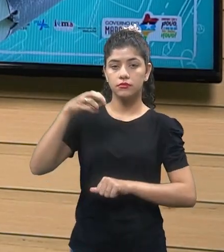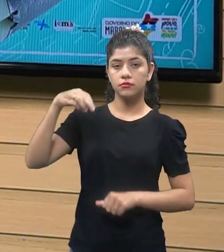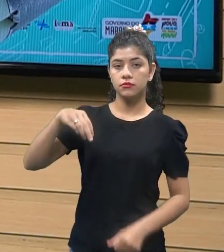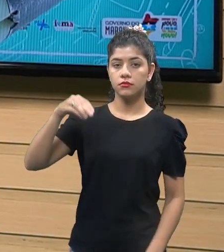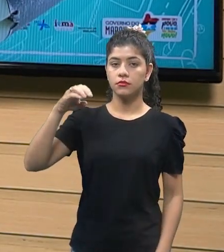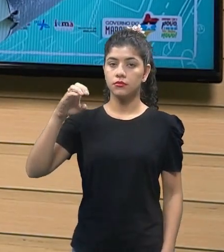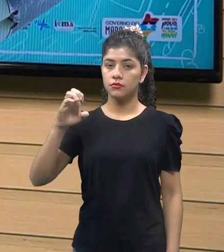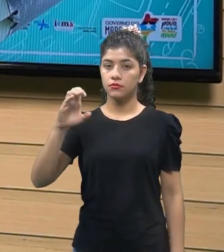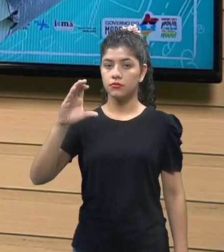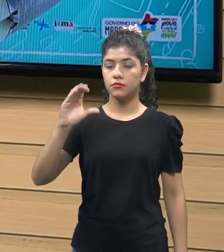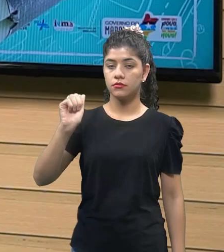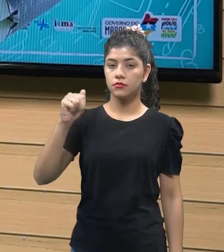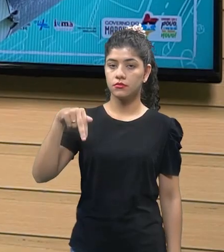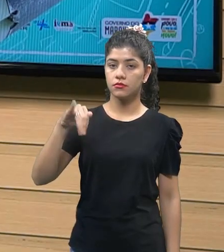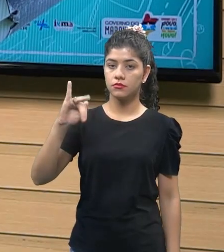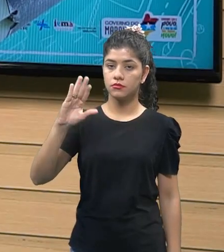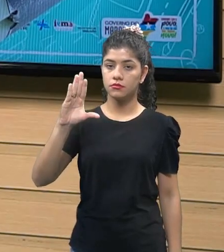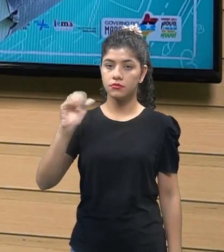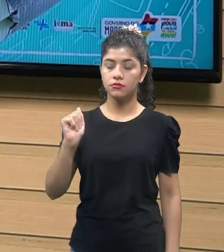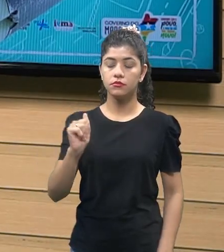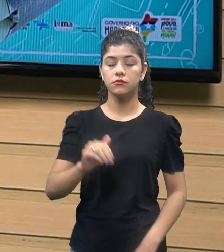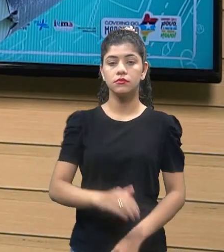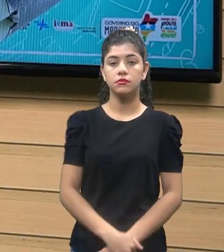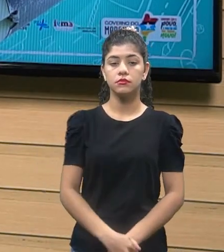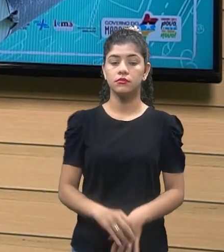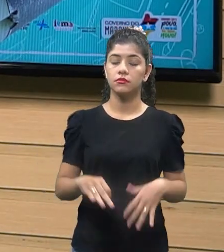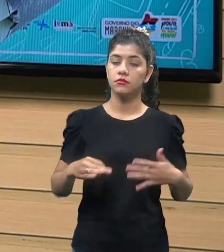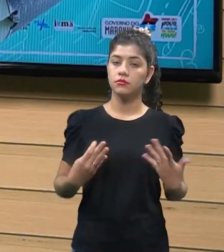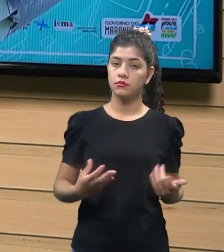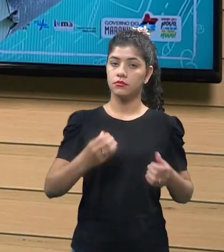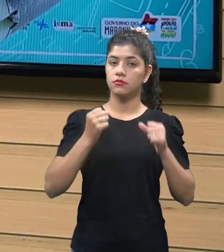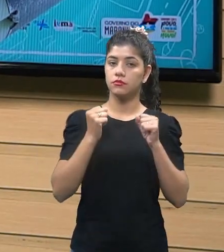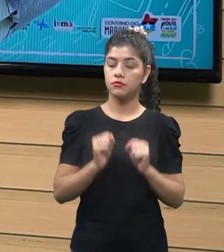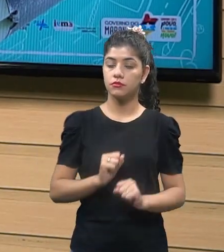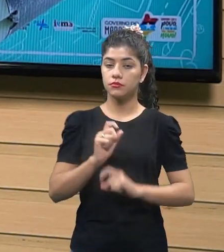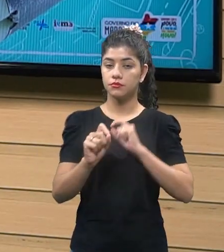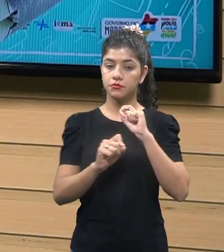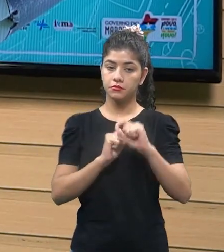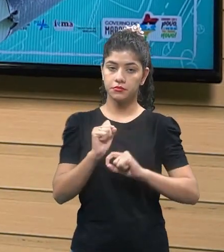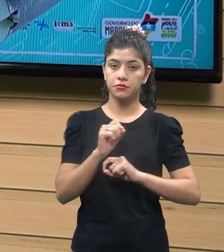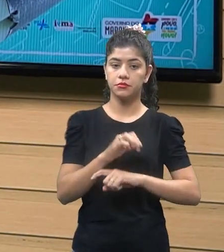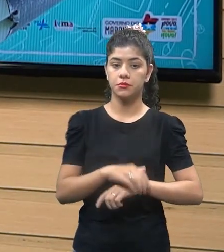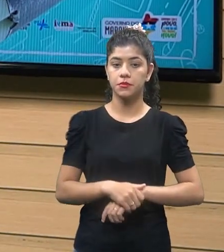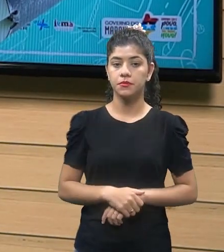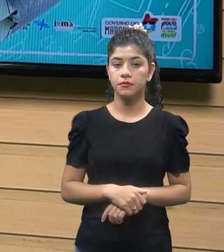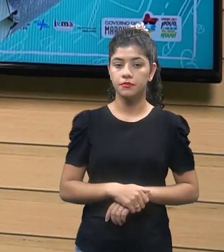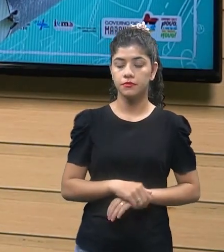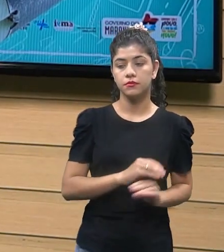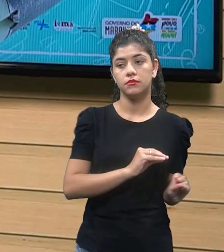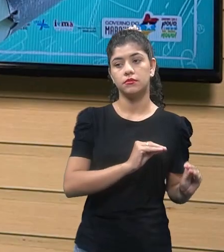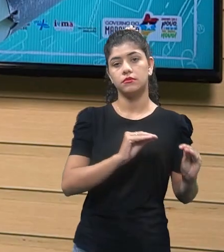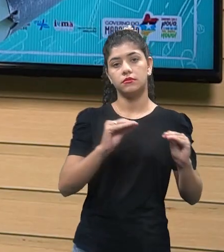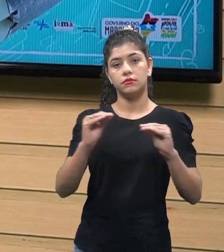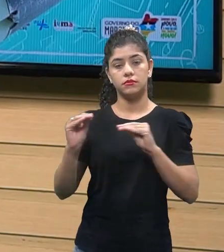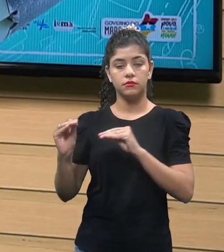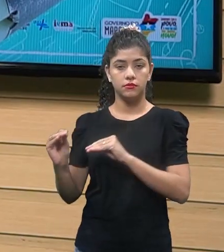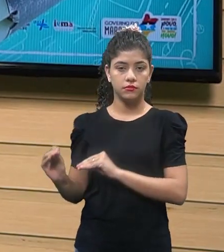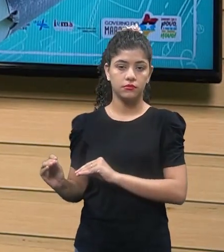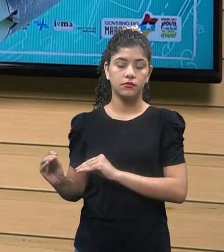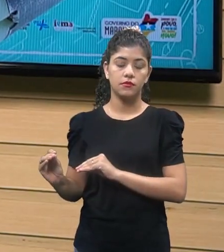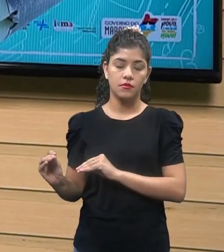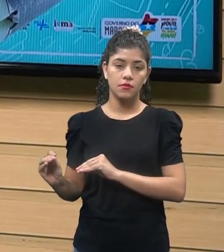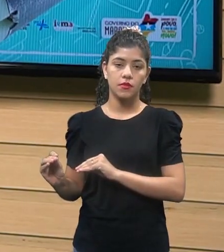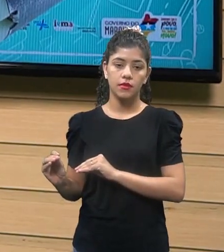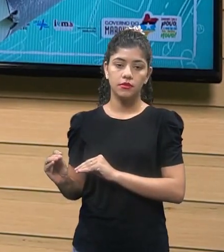energia de movimento. Então, essa energia de movimento pode simplesmente ser para deslocar